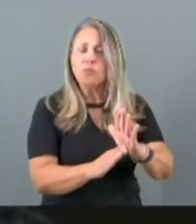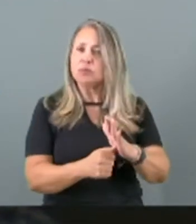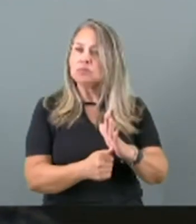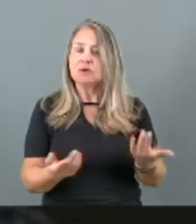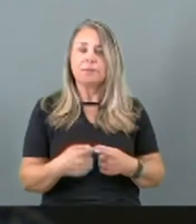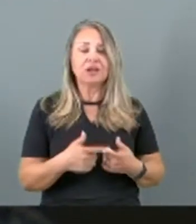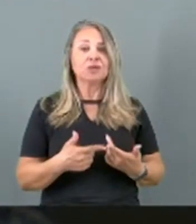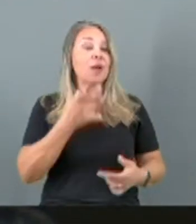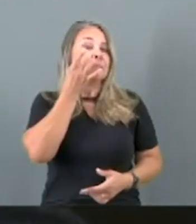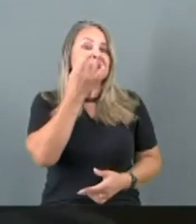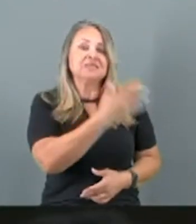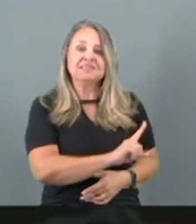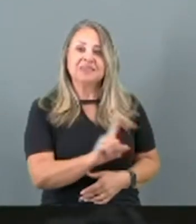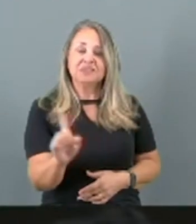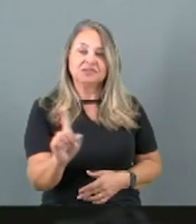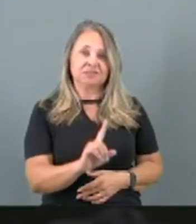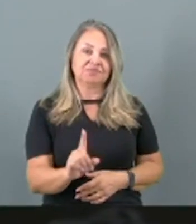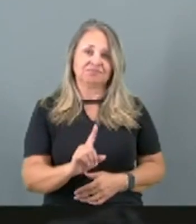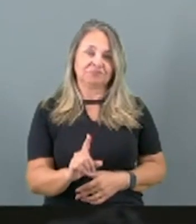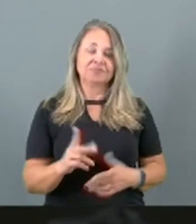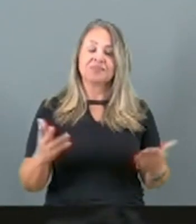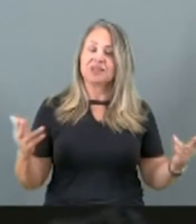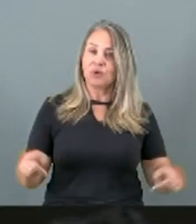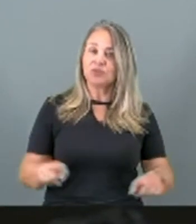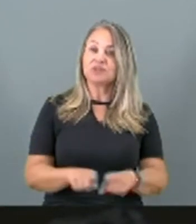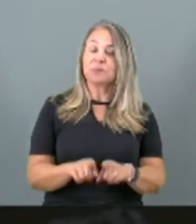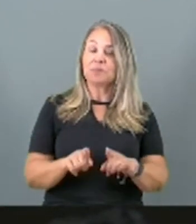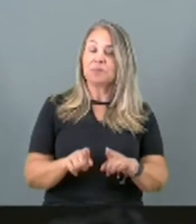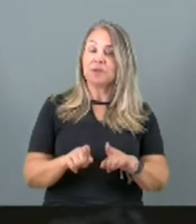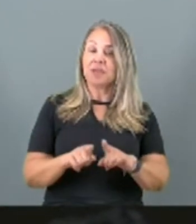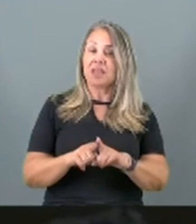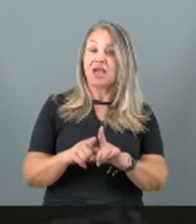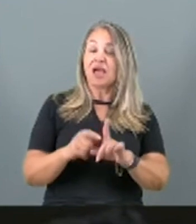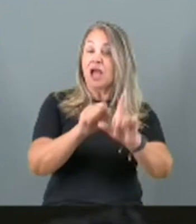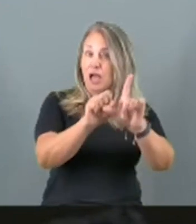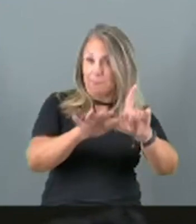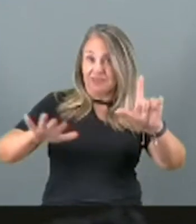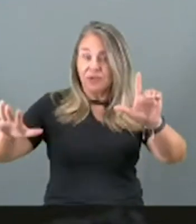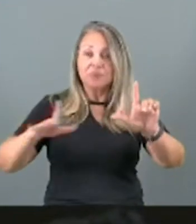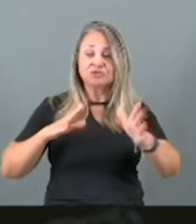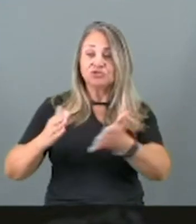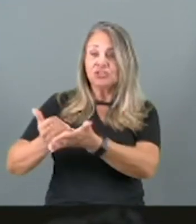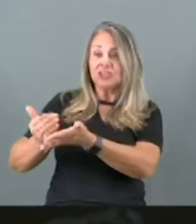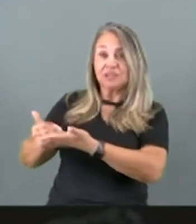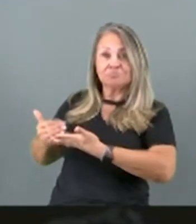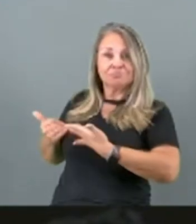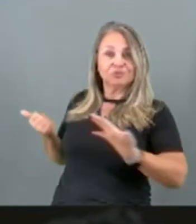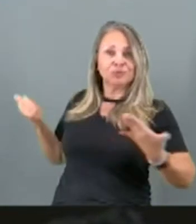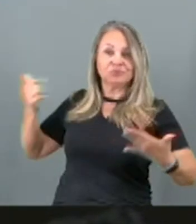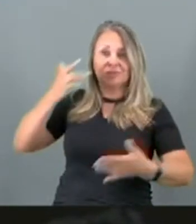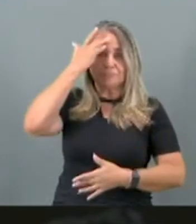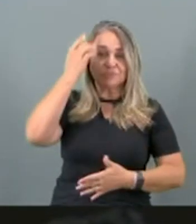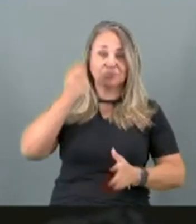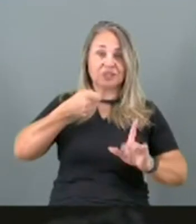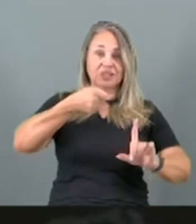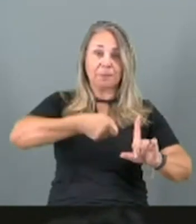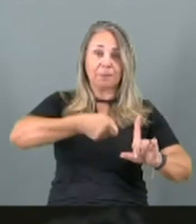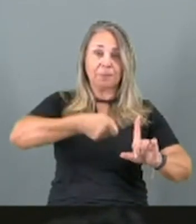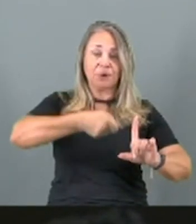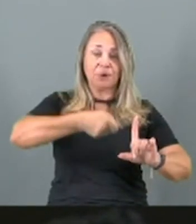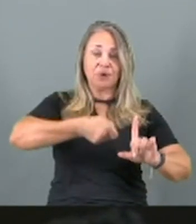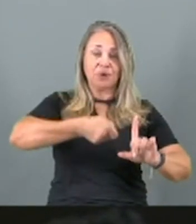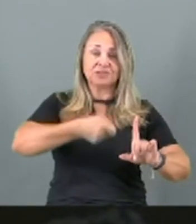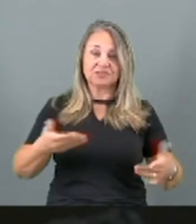presencial então conforme a plataforma ela tudo jogador E aí fica os pseudos